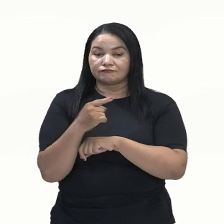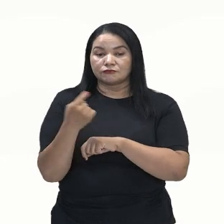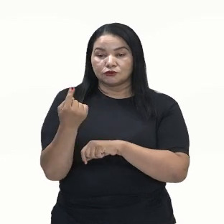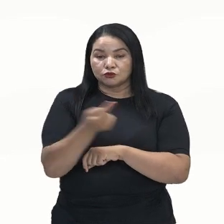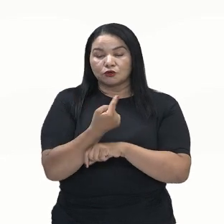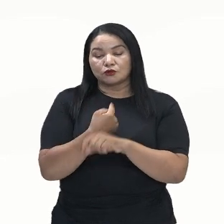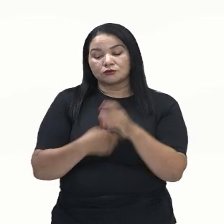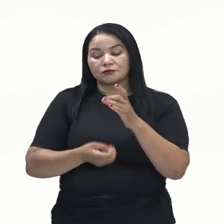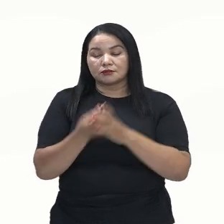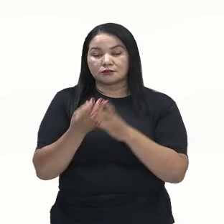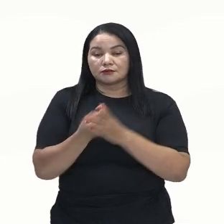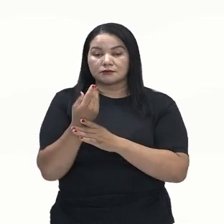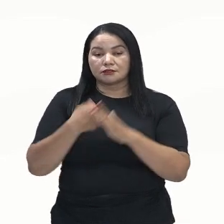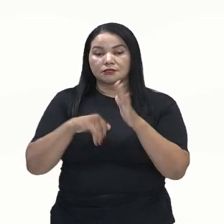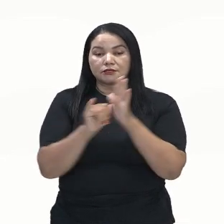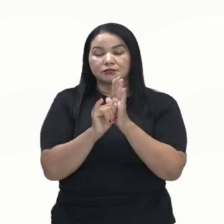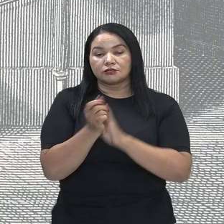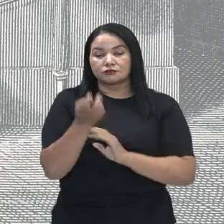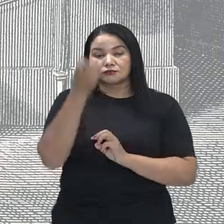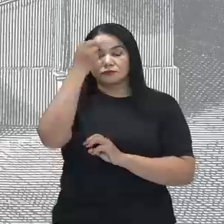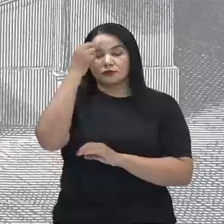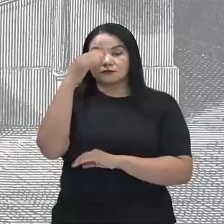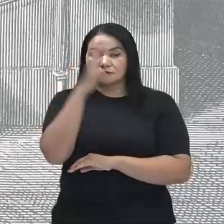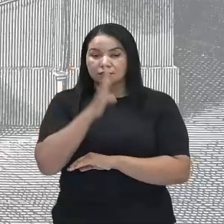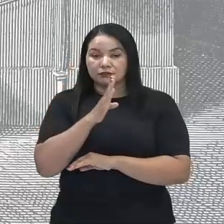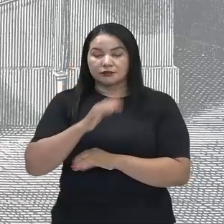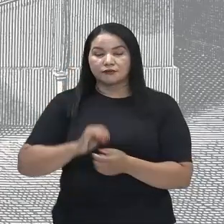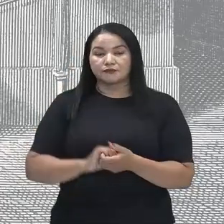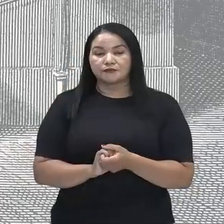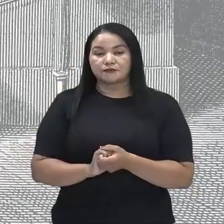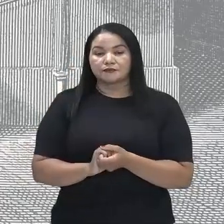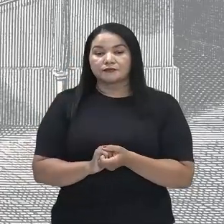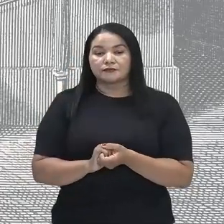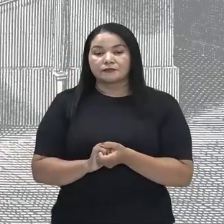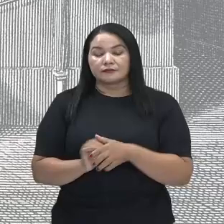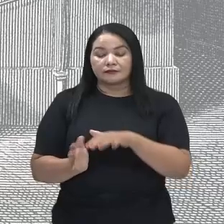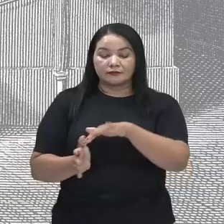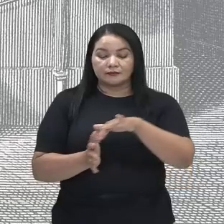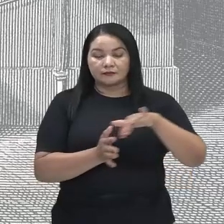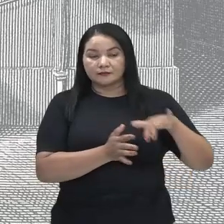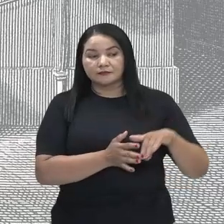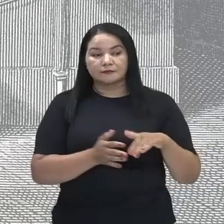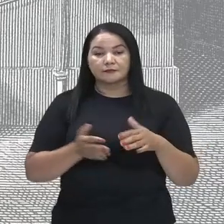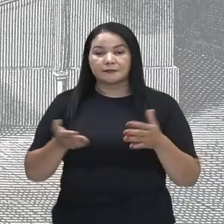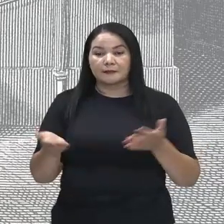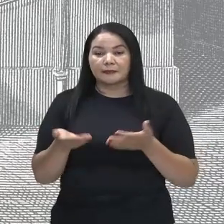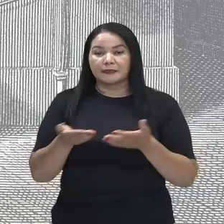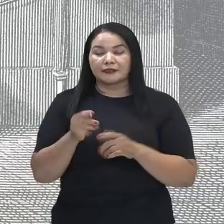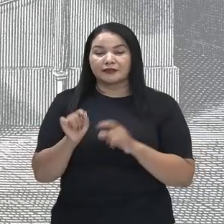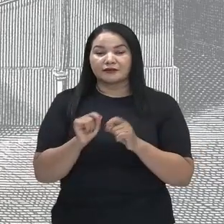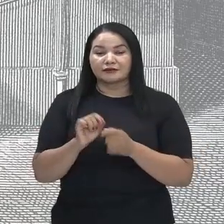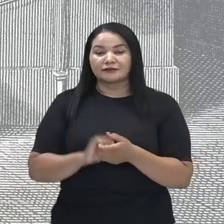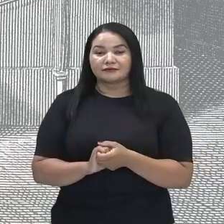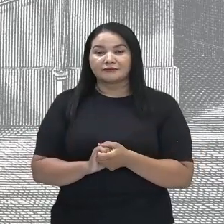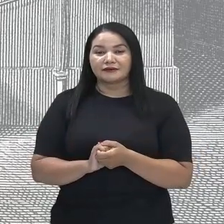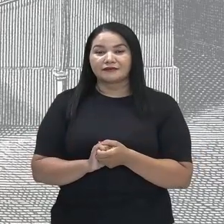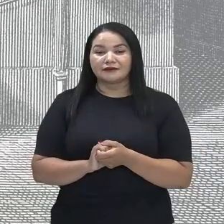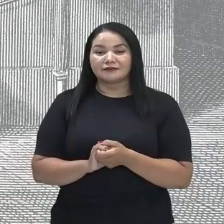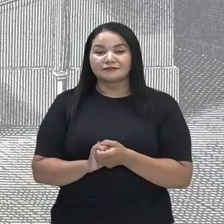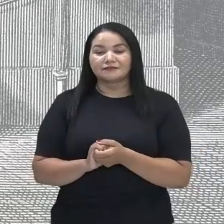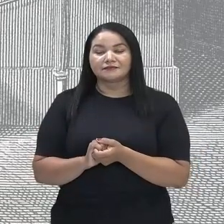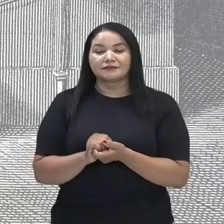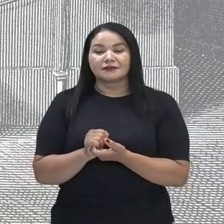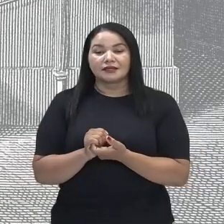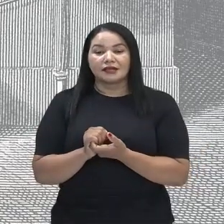a formação da identidade cultural brasileira. E agora trago vocês a uma fábrica têxtil